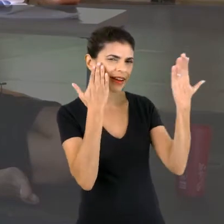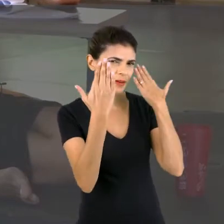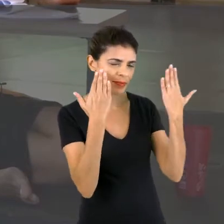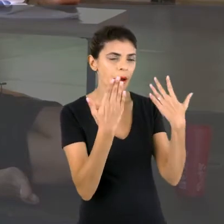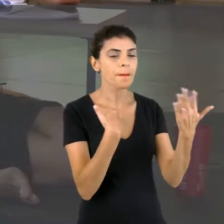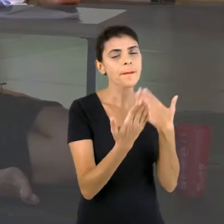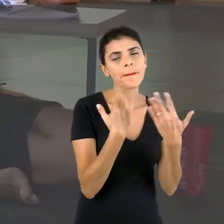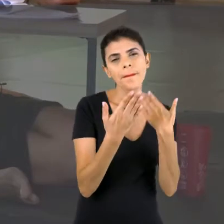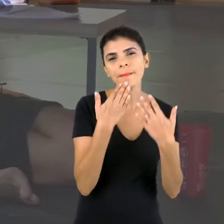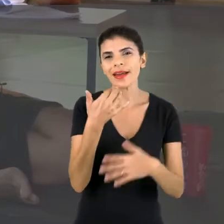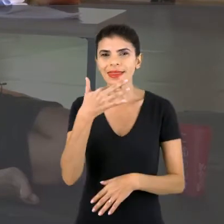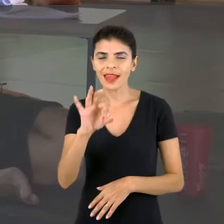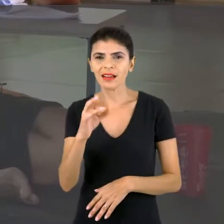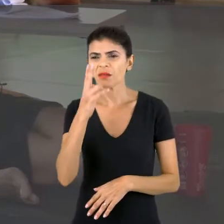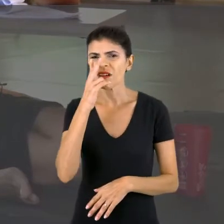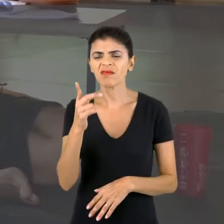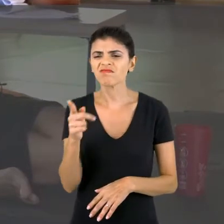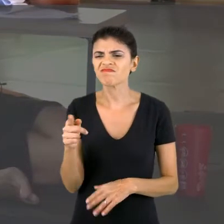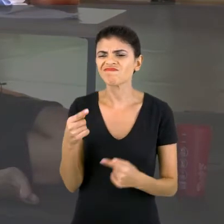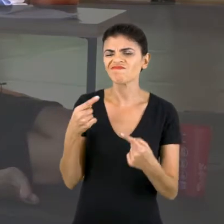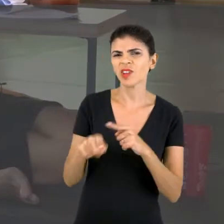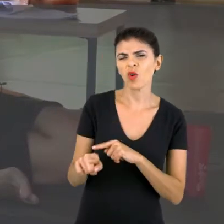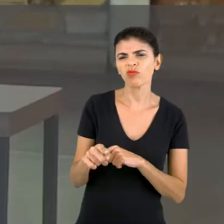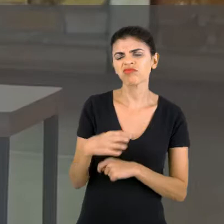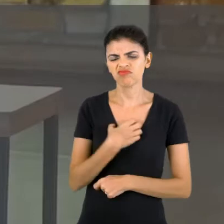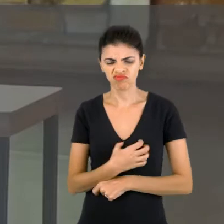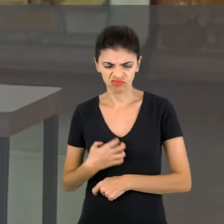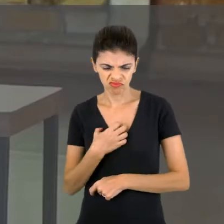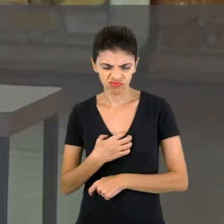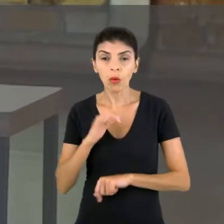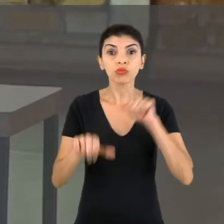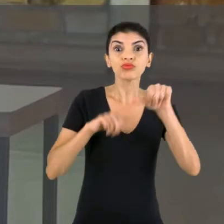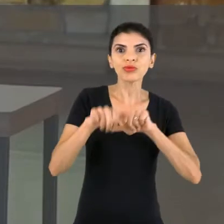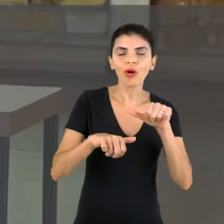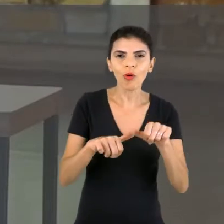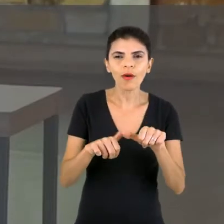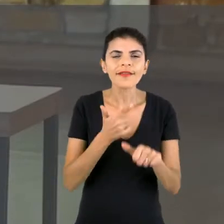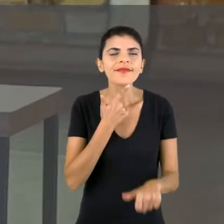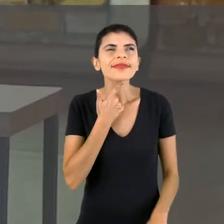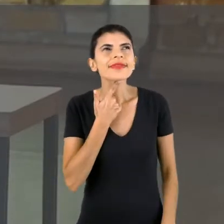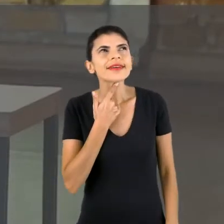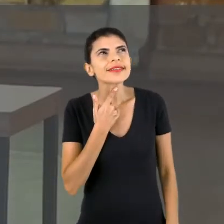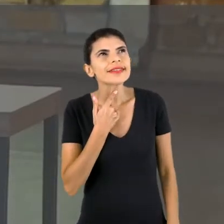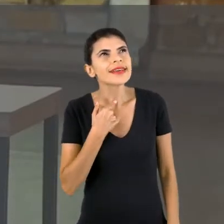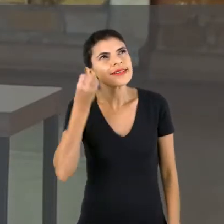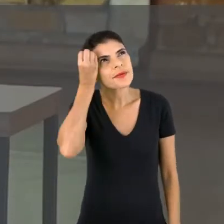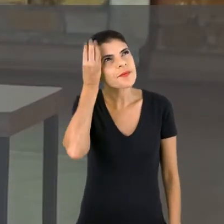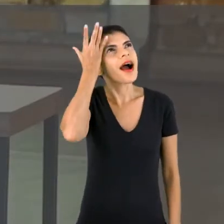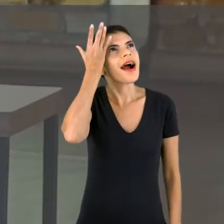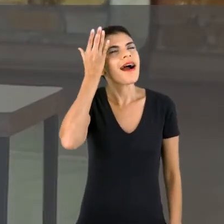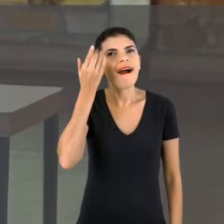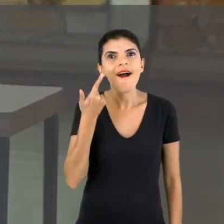a gente falava sobre o que não estava mais rolando, o que tinha mudado, os desejos que tinham